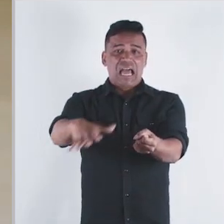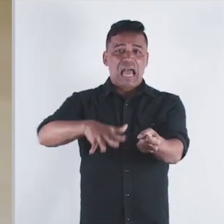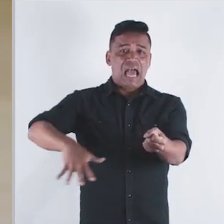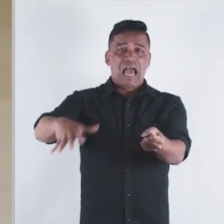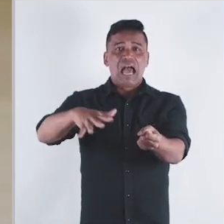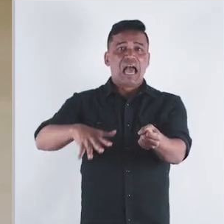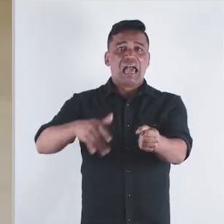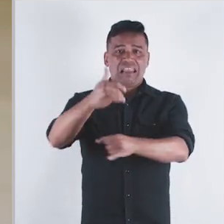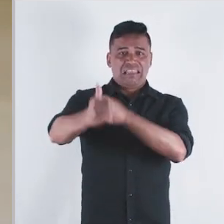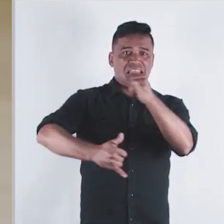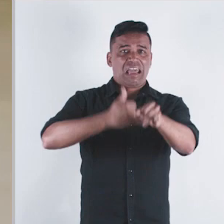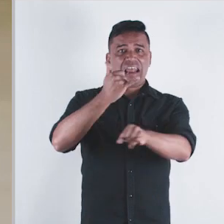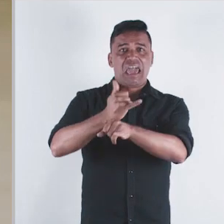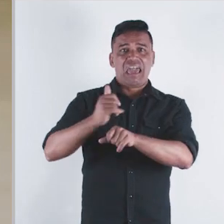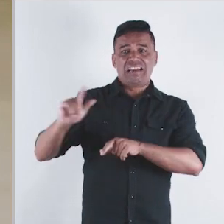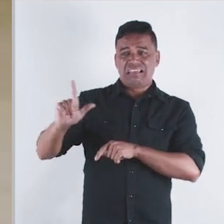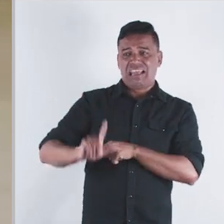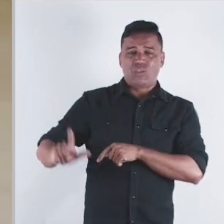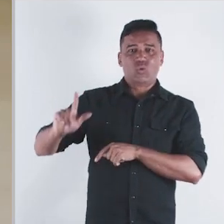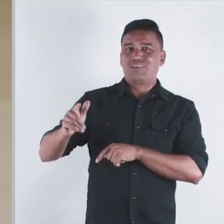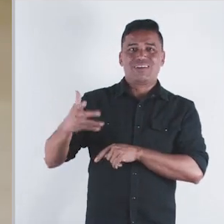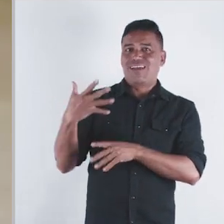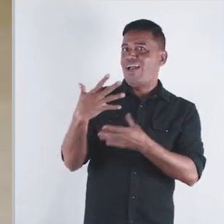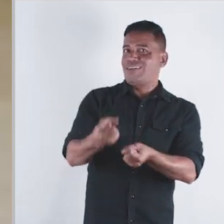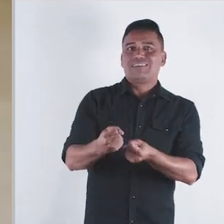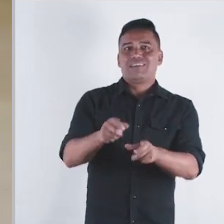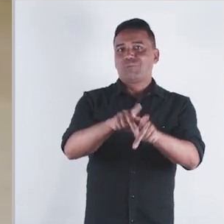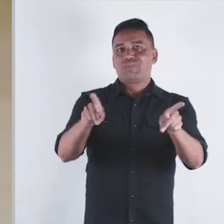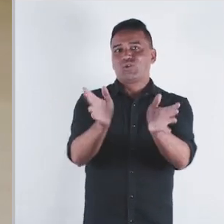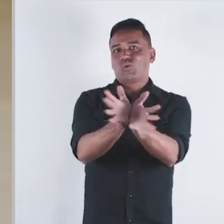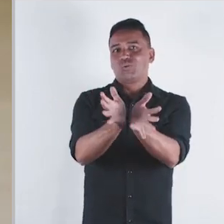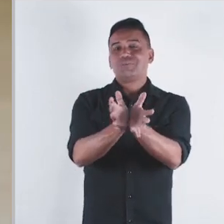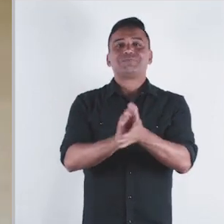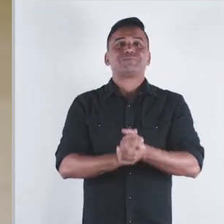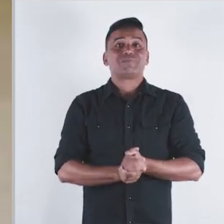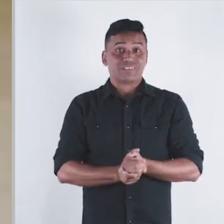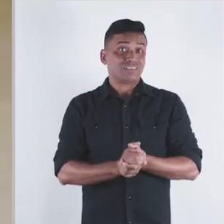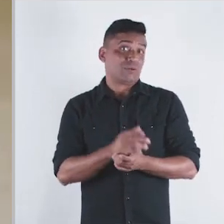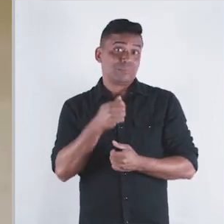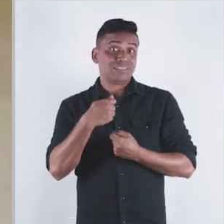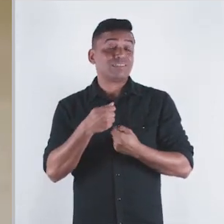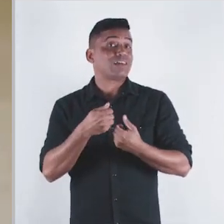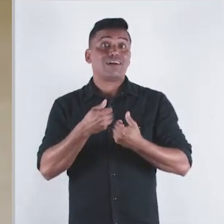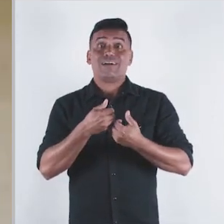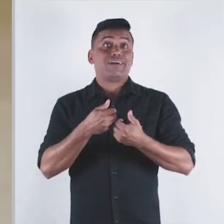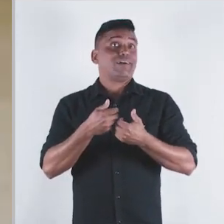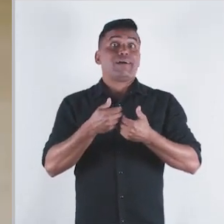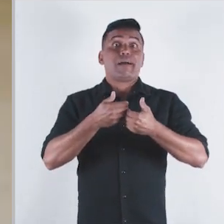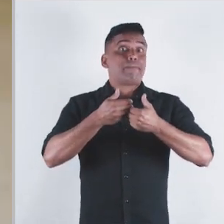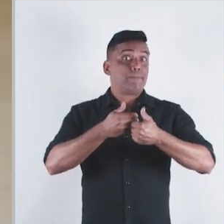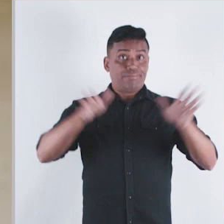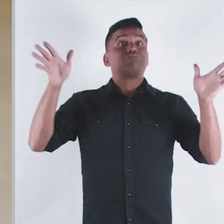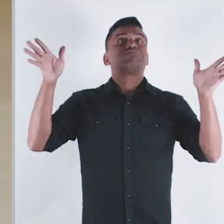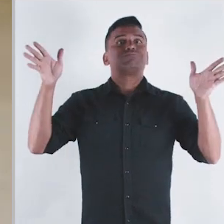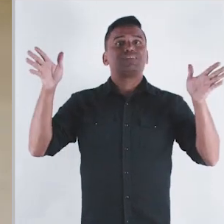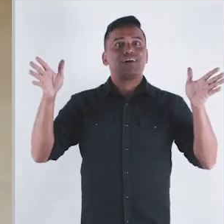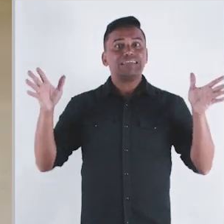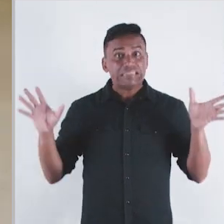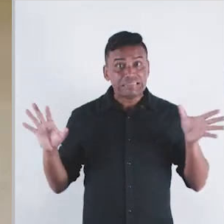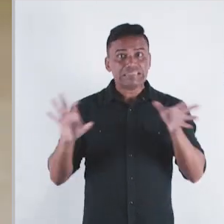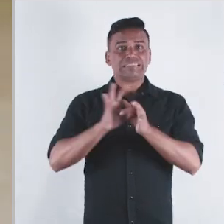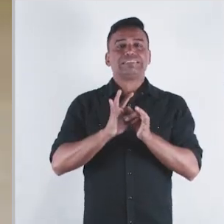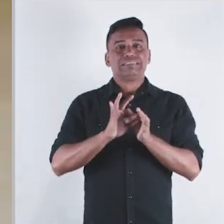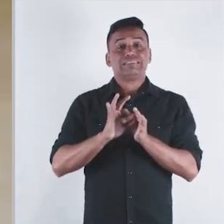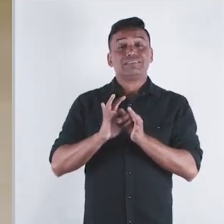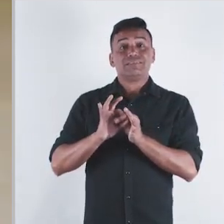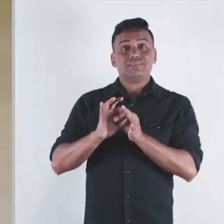literatura digital. Então, me parece que é isso. Nós estamos num portal, a gente precisa atravessar esse portal. E eu acho que a literatura